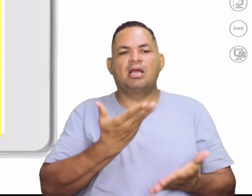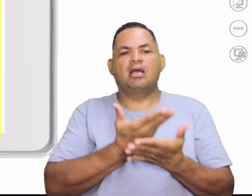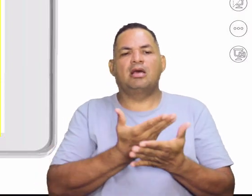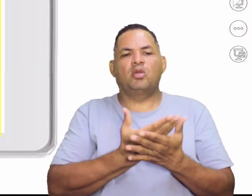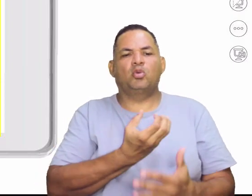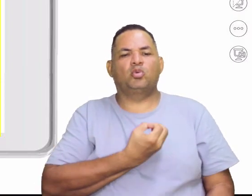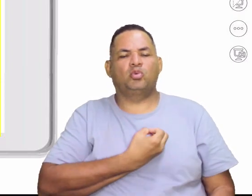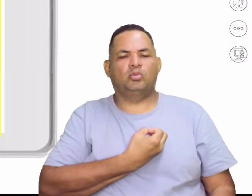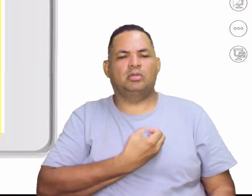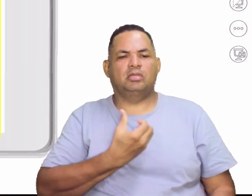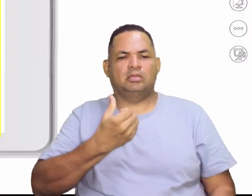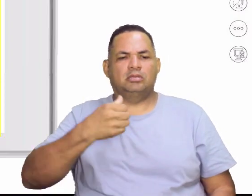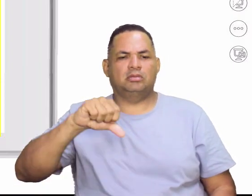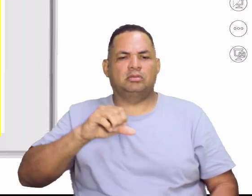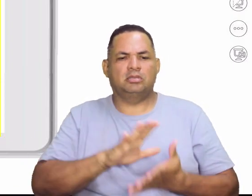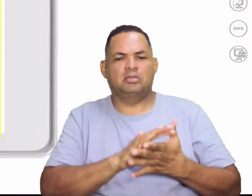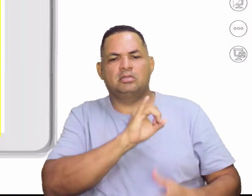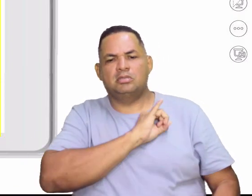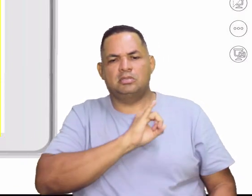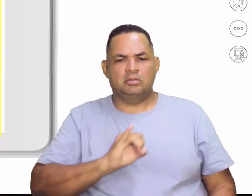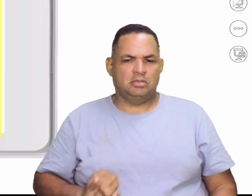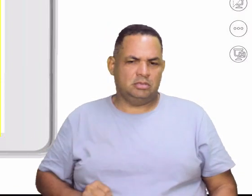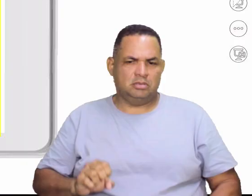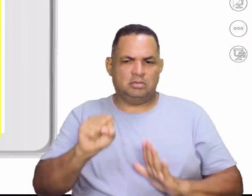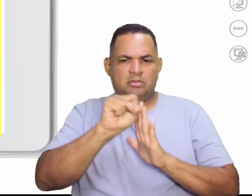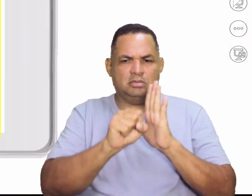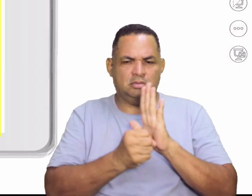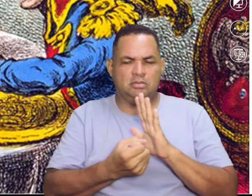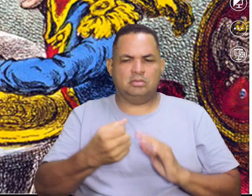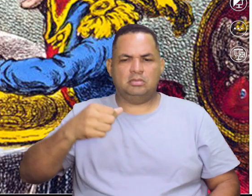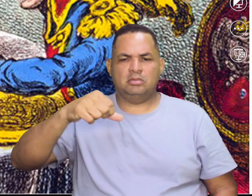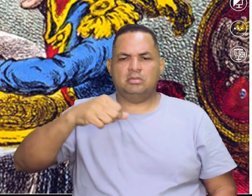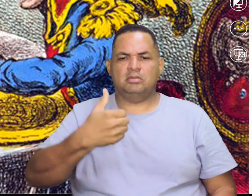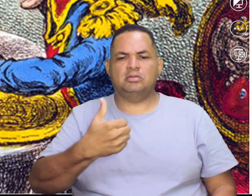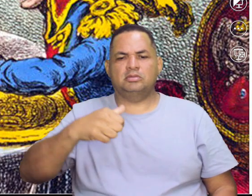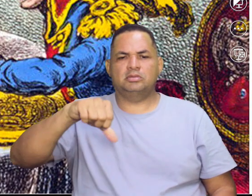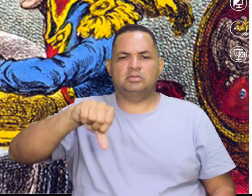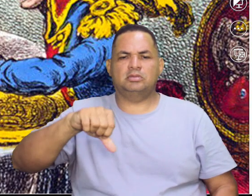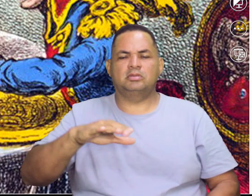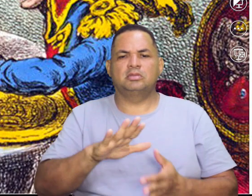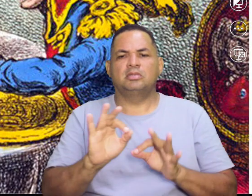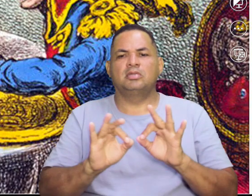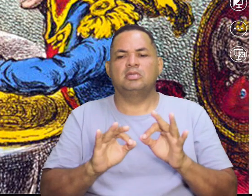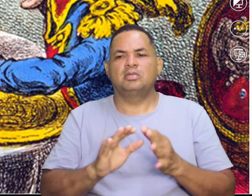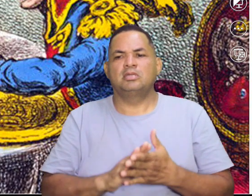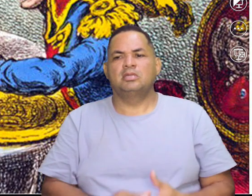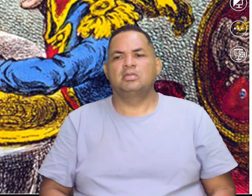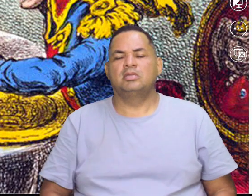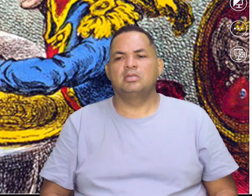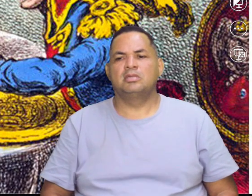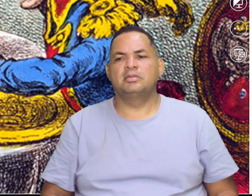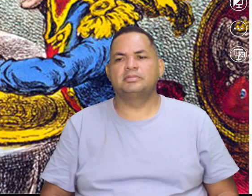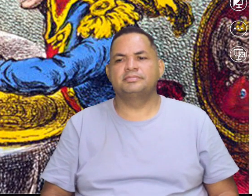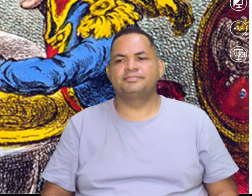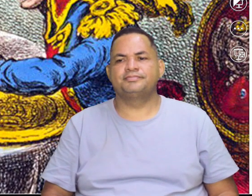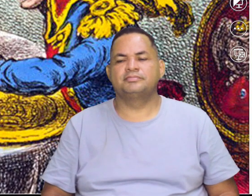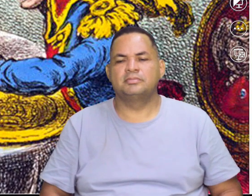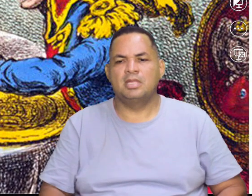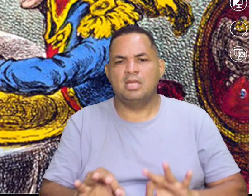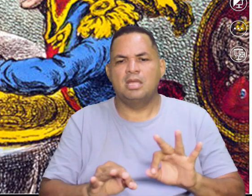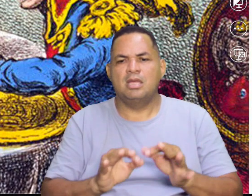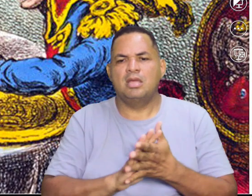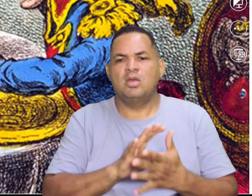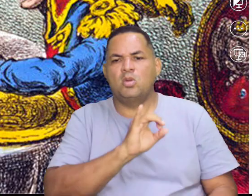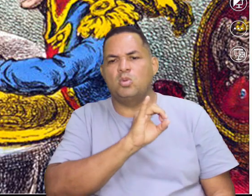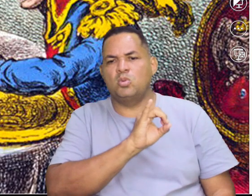sobre o imperialismo do século XIX e a partilha da África. Bom, pessoal, o imperialismo